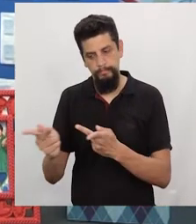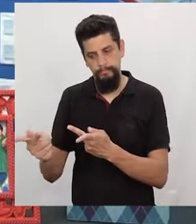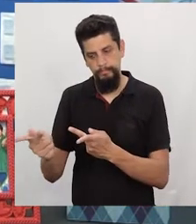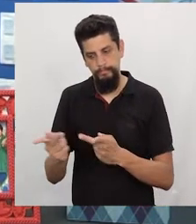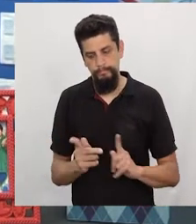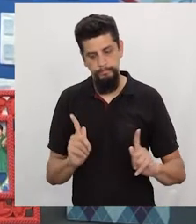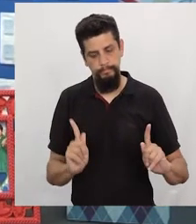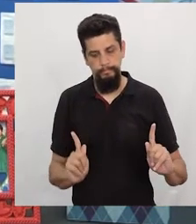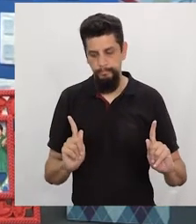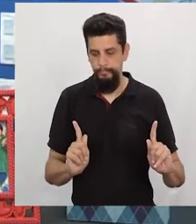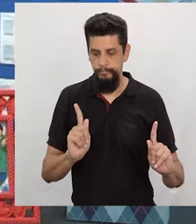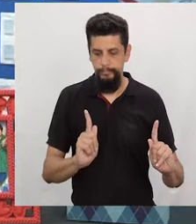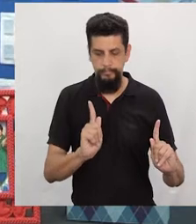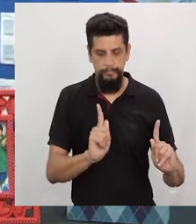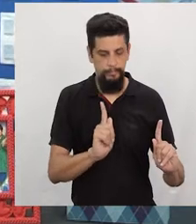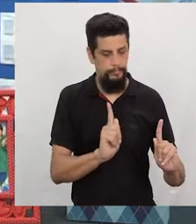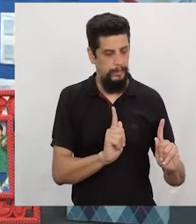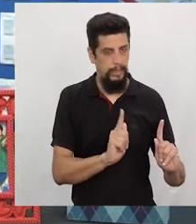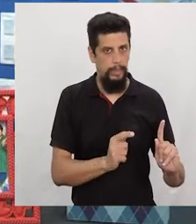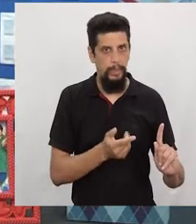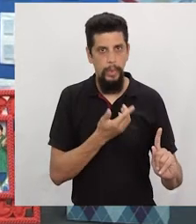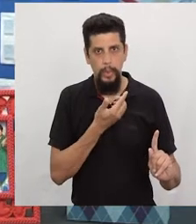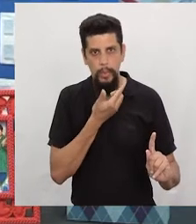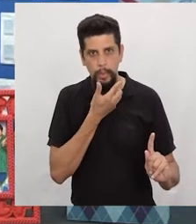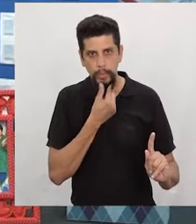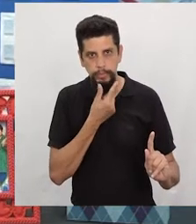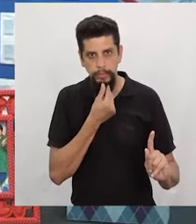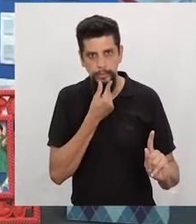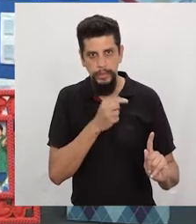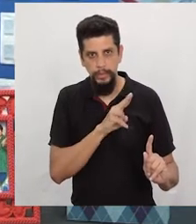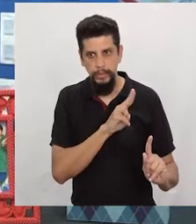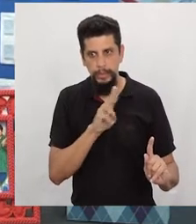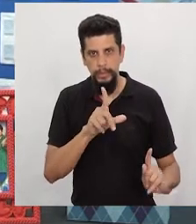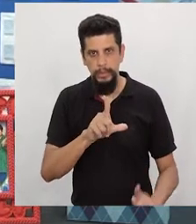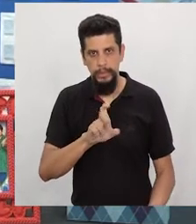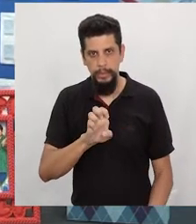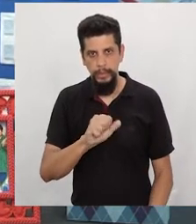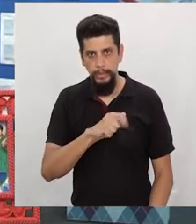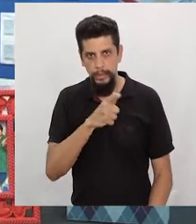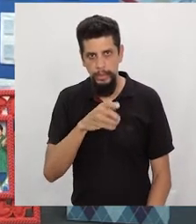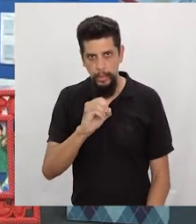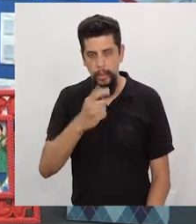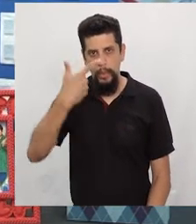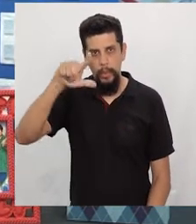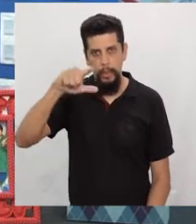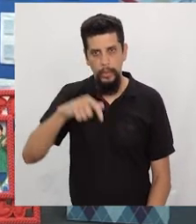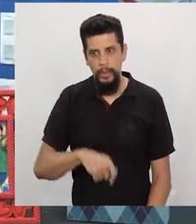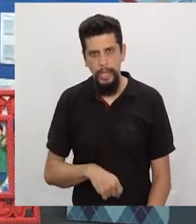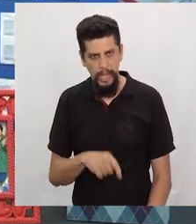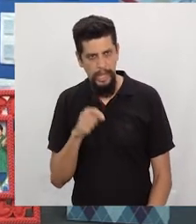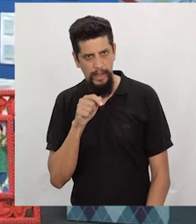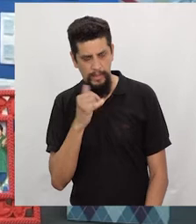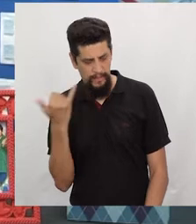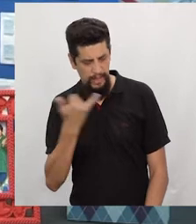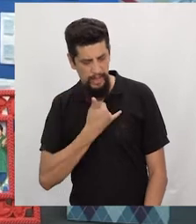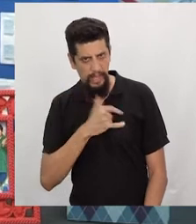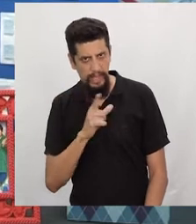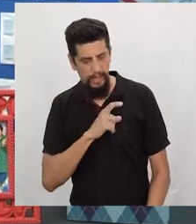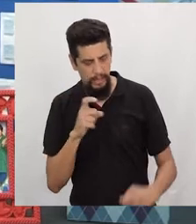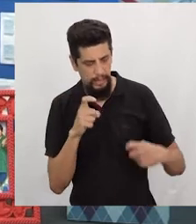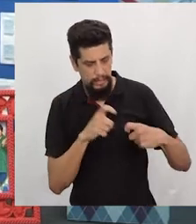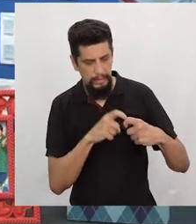Leocádia. Era o senhor Leão. Os outros detetives me contaram que era um médico que a